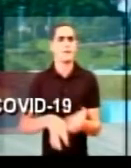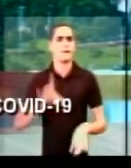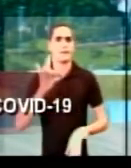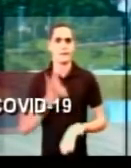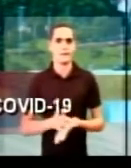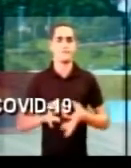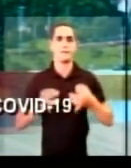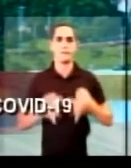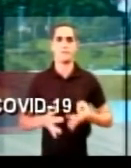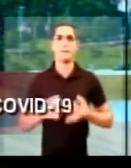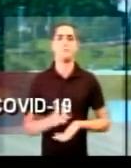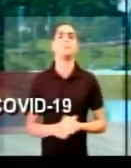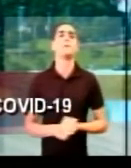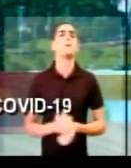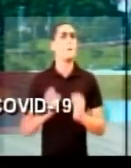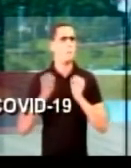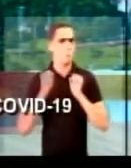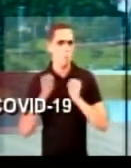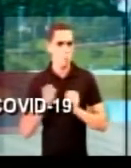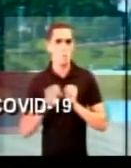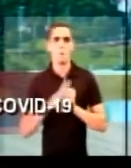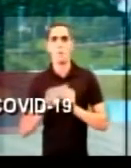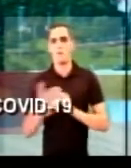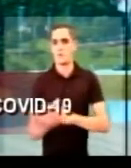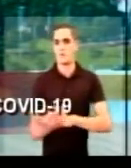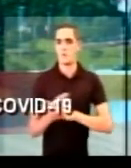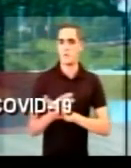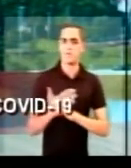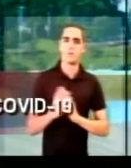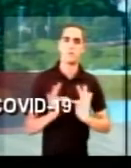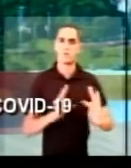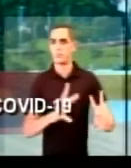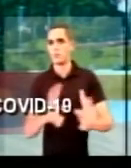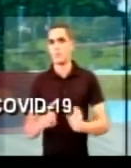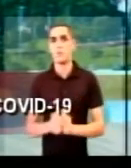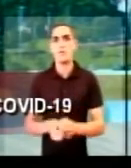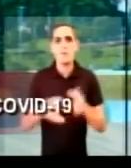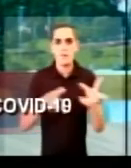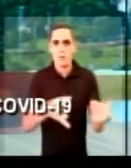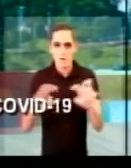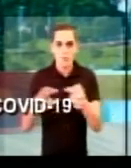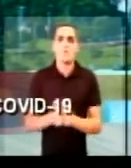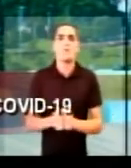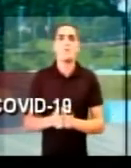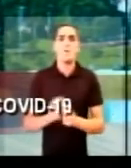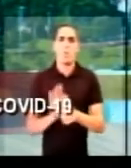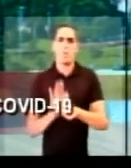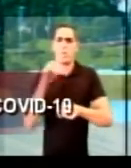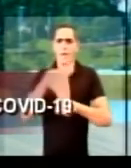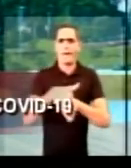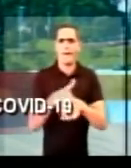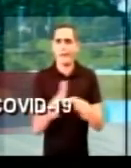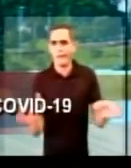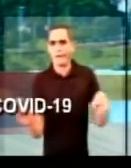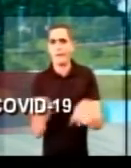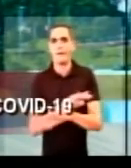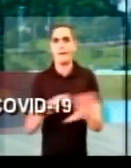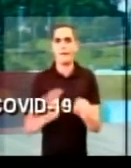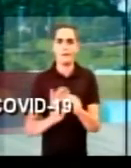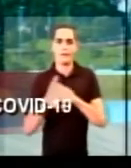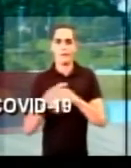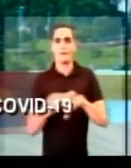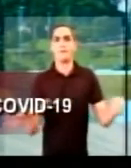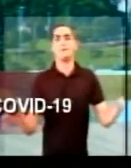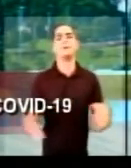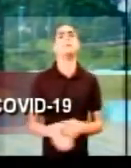que pode e vai nos ajudar a ver a saída dessa pandemia que nós estamos vivendo. Doutor